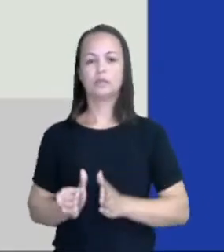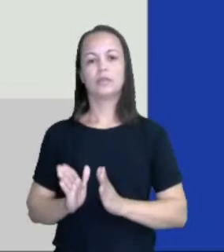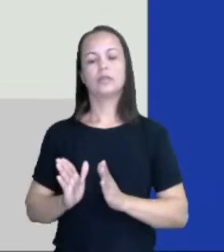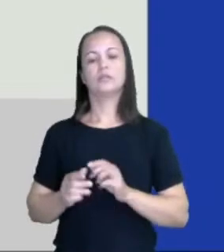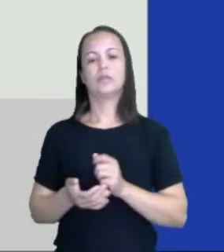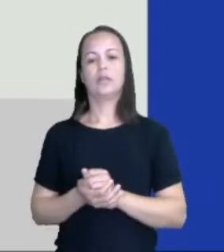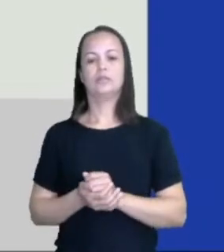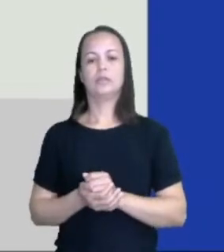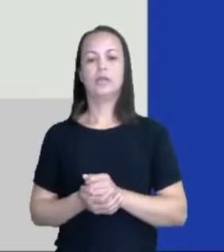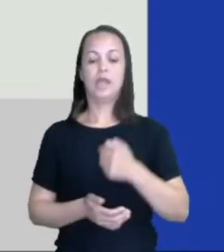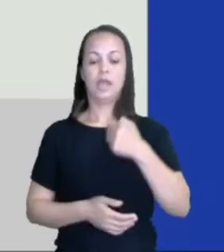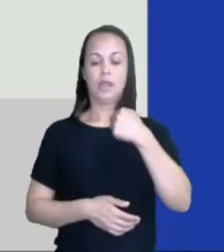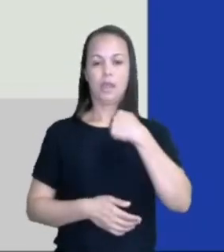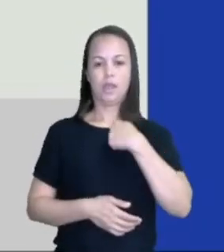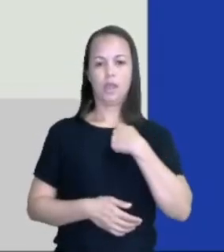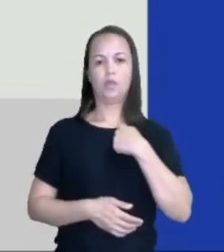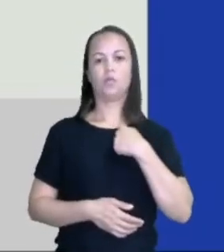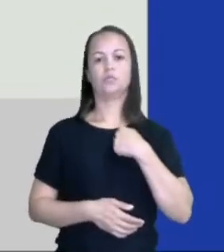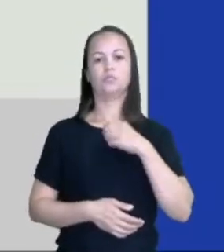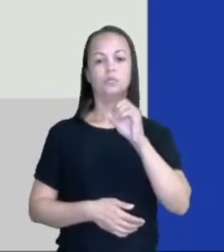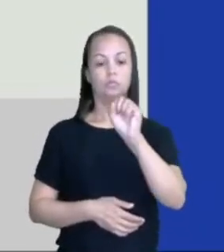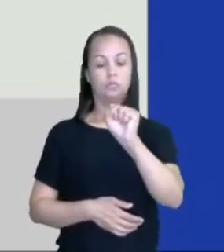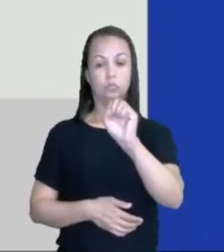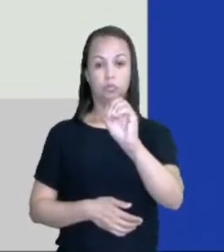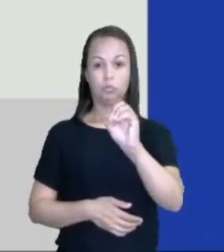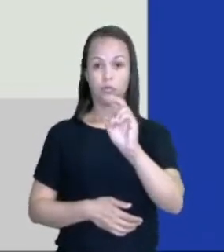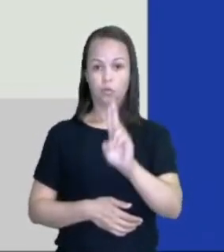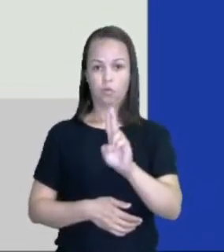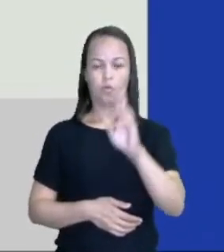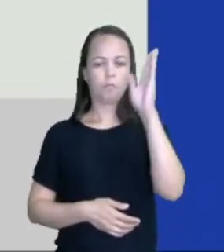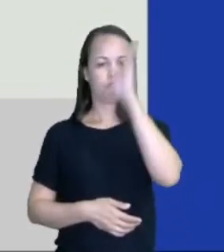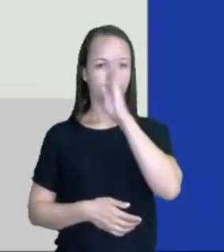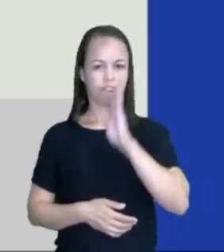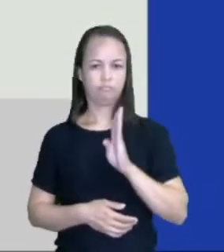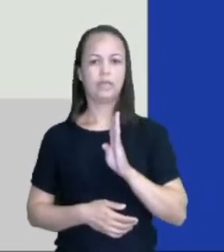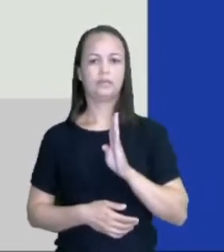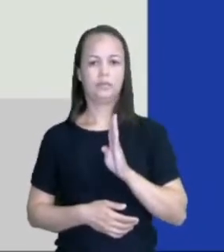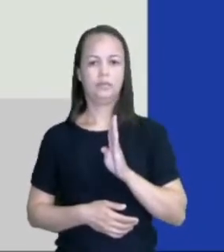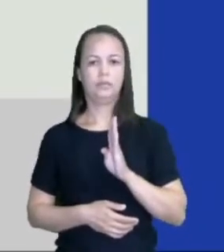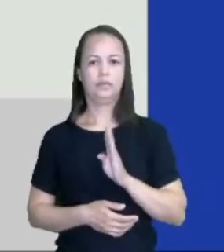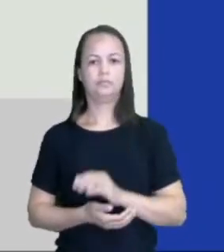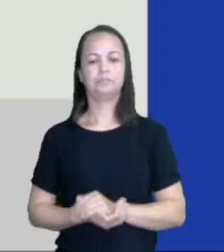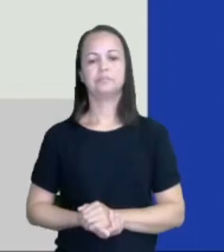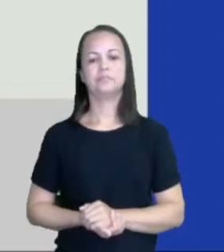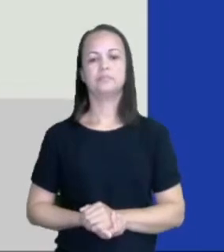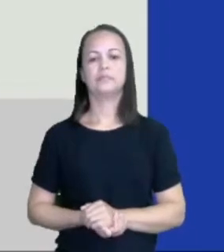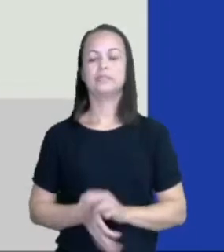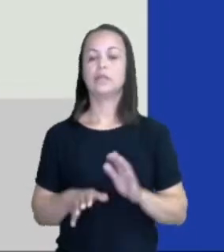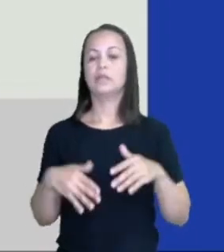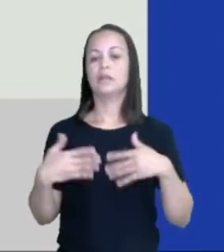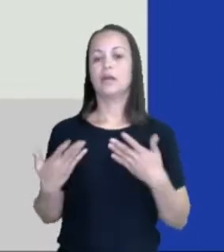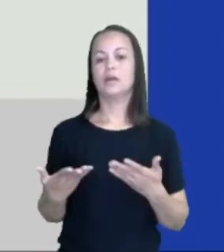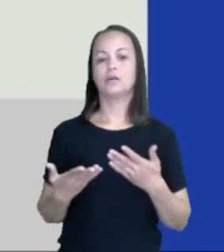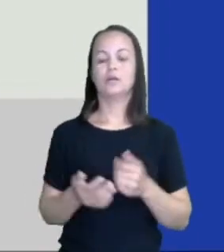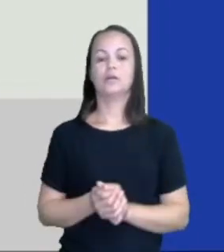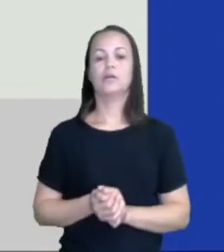brasileira. Eu sou brasileira. Ou, como tenho aqui no exemplo, sou cubana. Sou